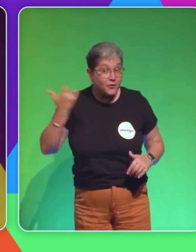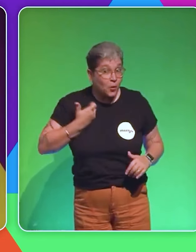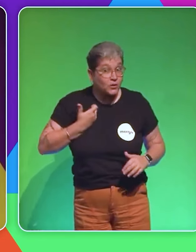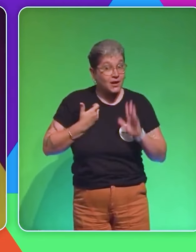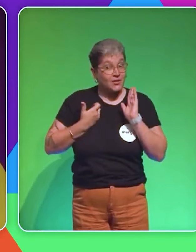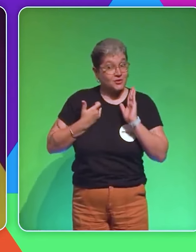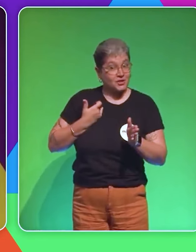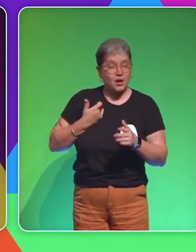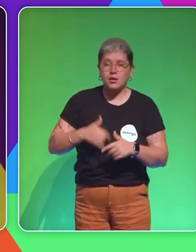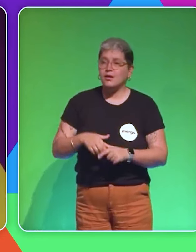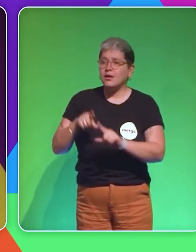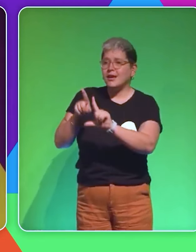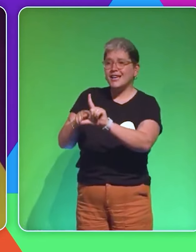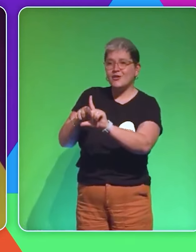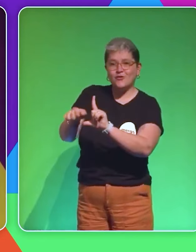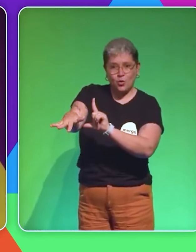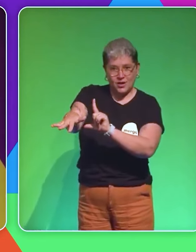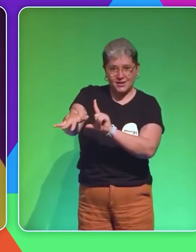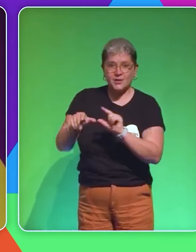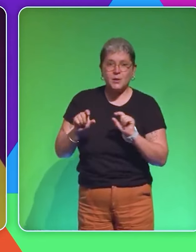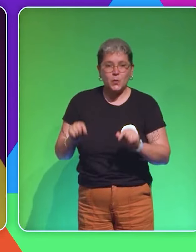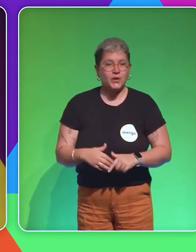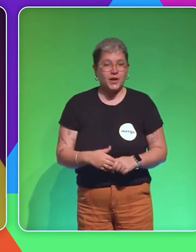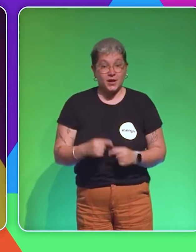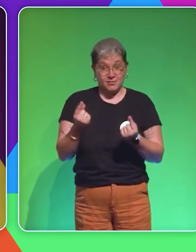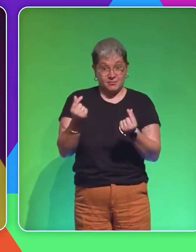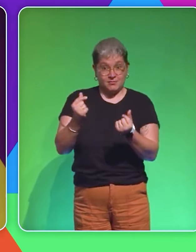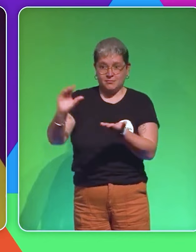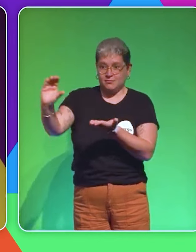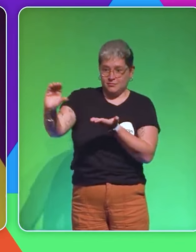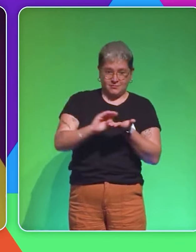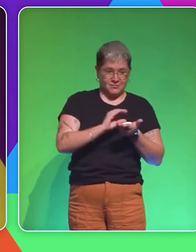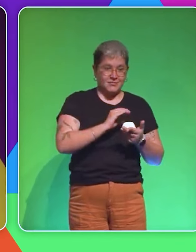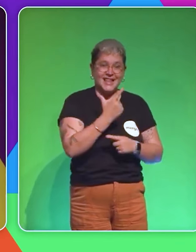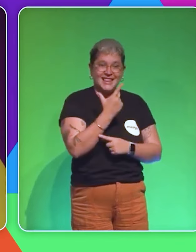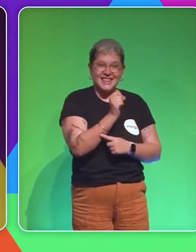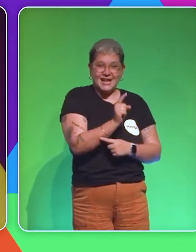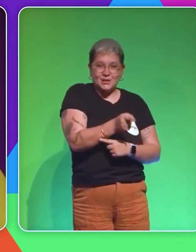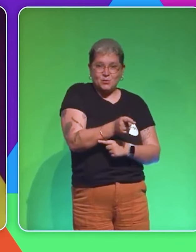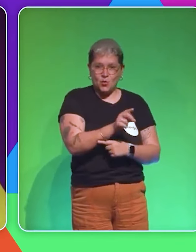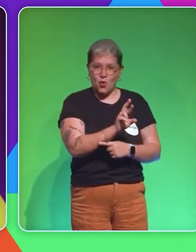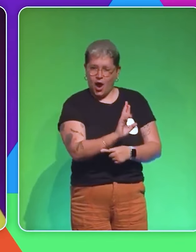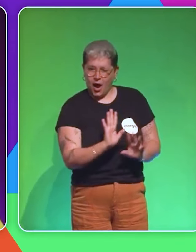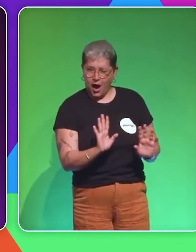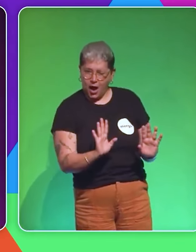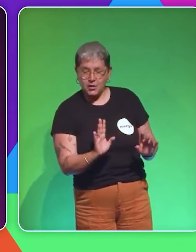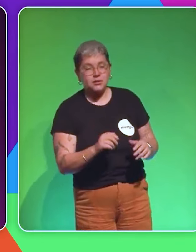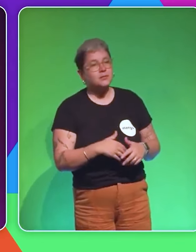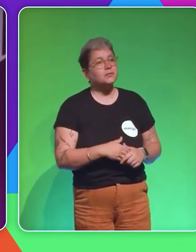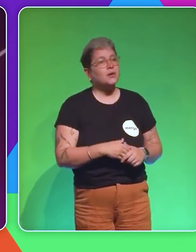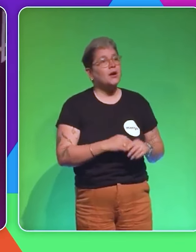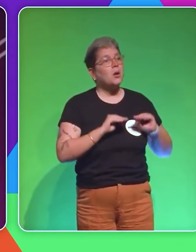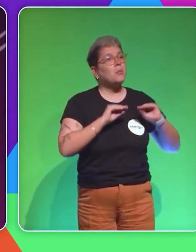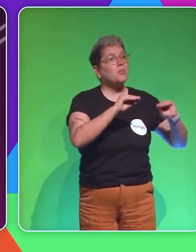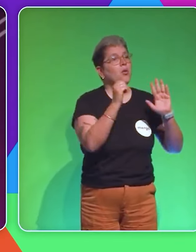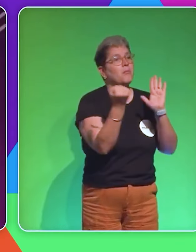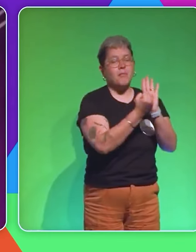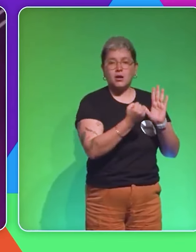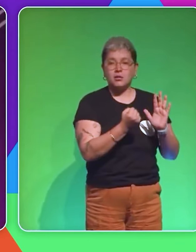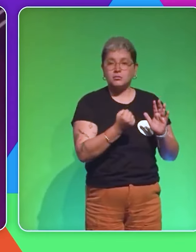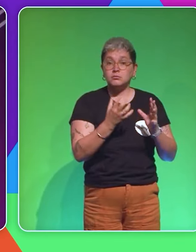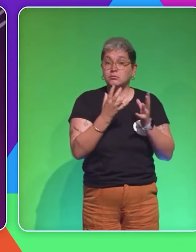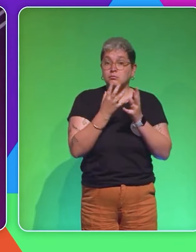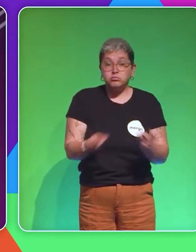eh ser pegar um um Budget aí de uma ação de R 10.000 por exemplo de um para publicar uma marca e sumir